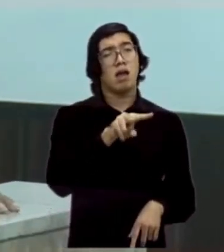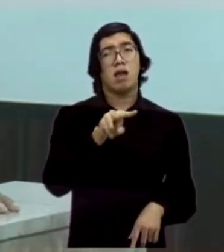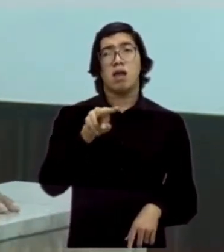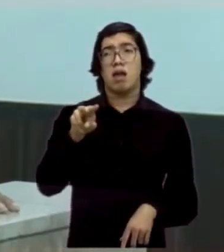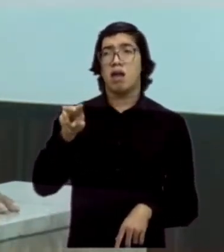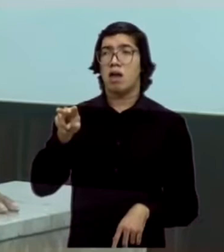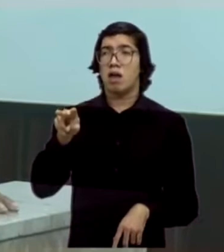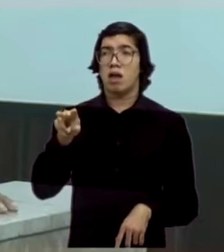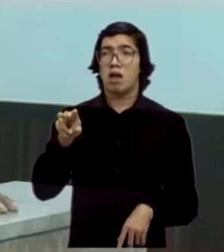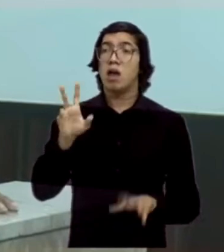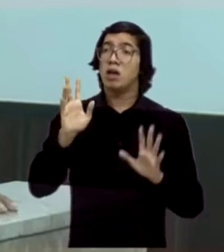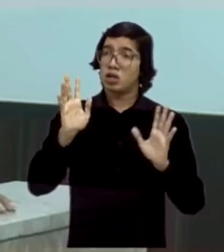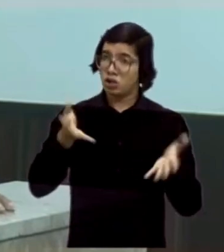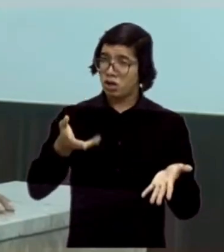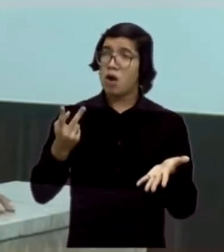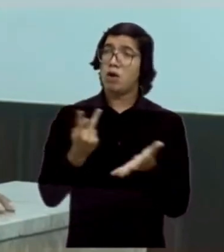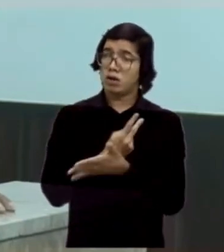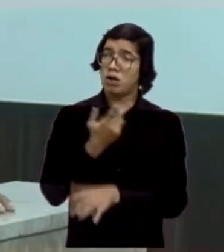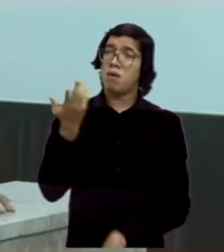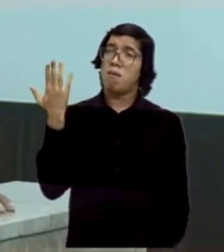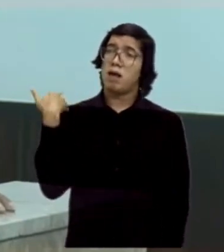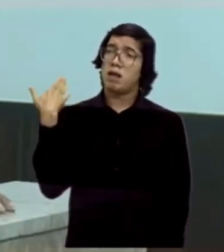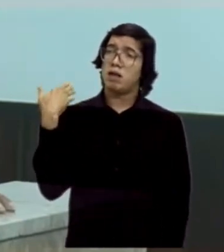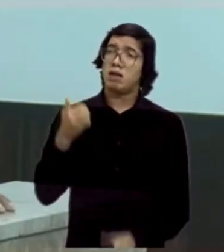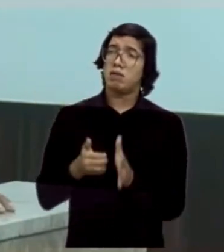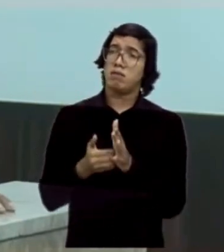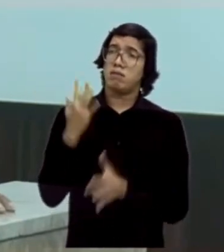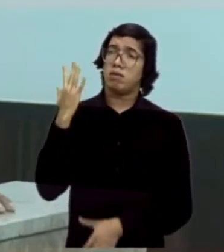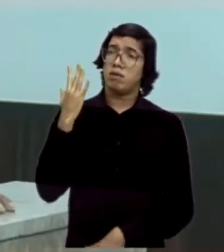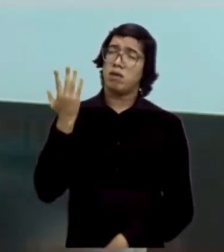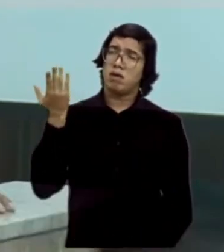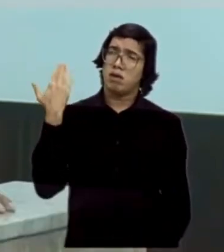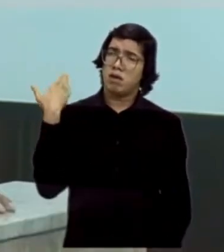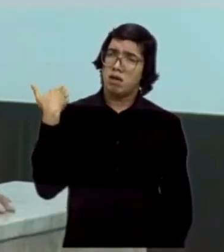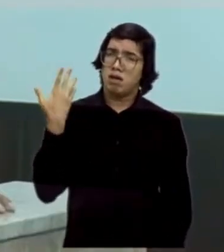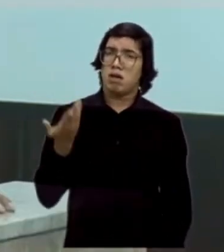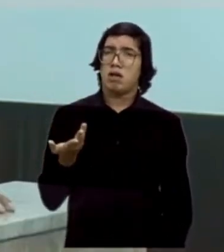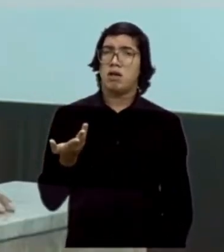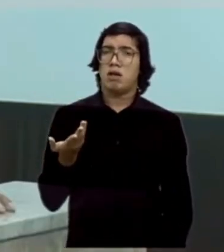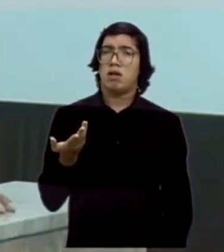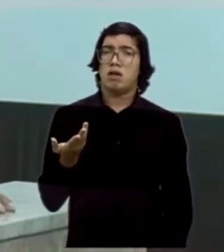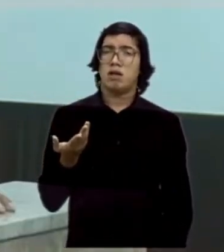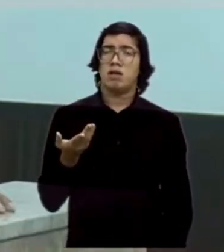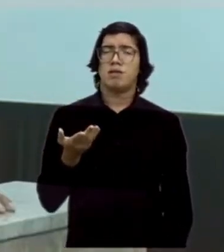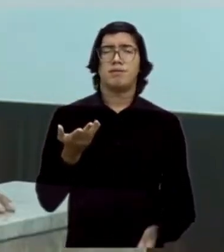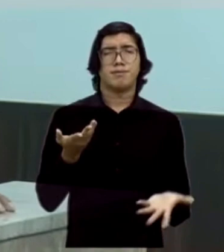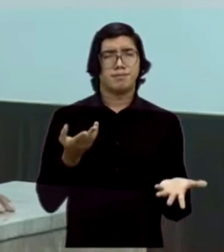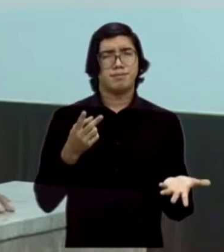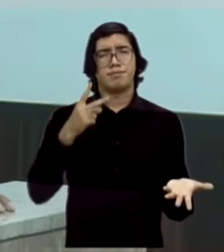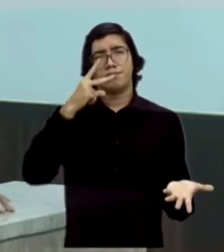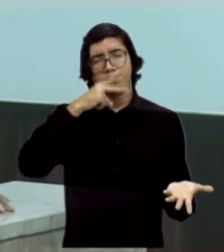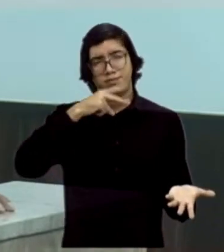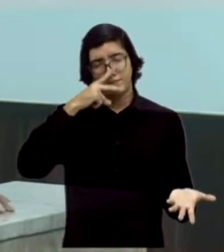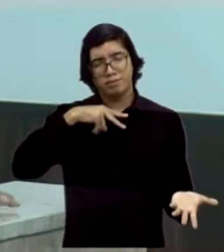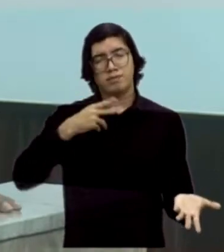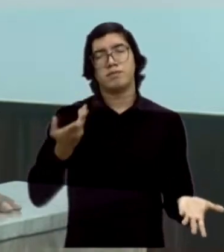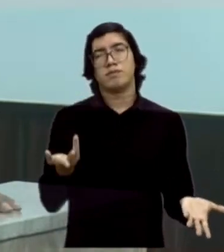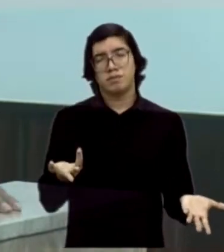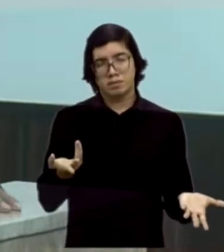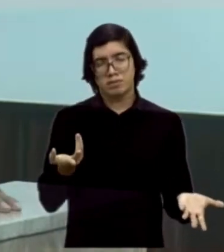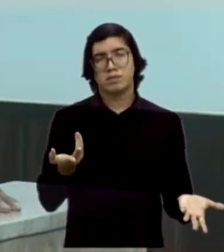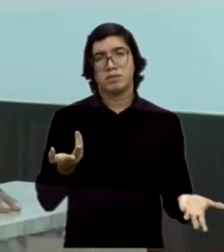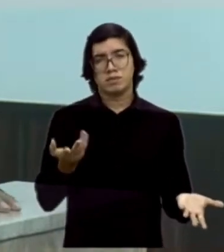Estrela, minha amiga querida. Não é, irmã Francisca, também não é a primeira vez, irmã Francisca,